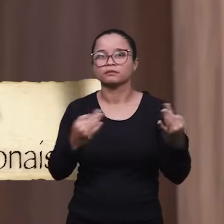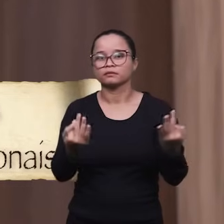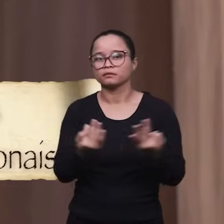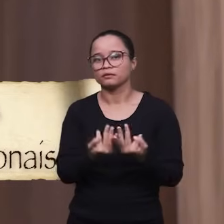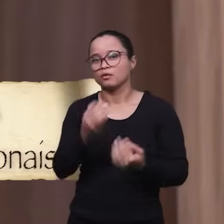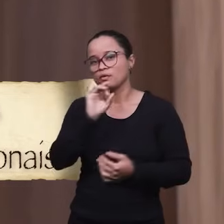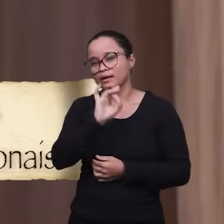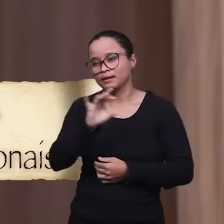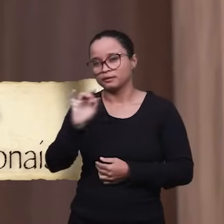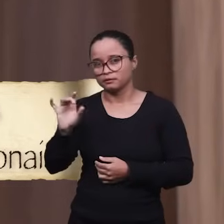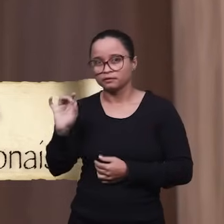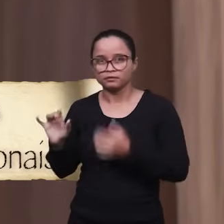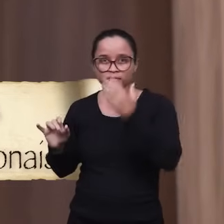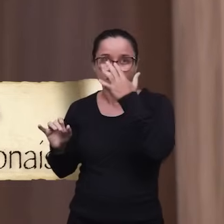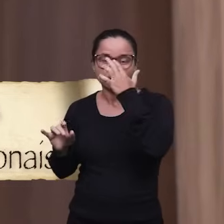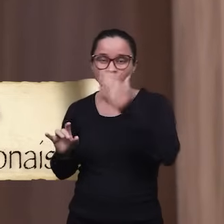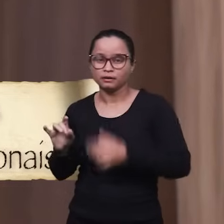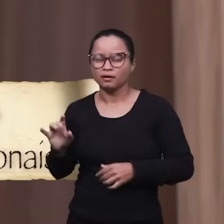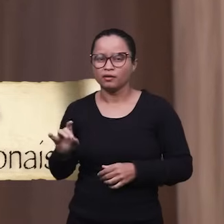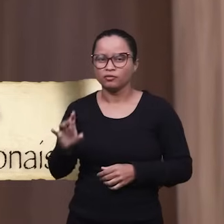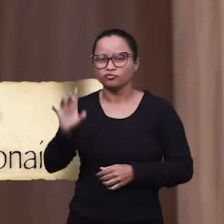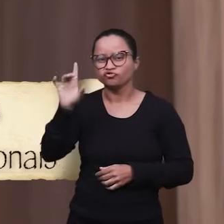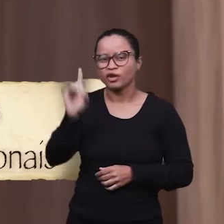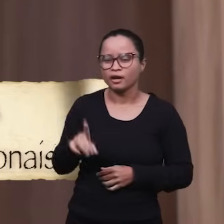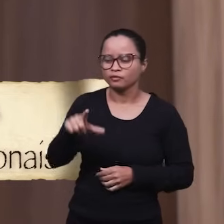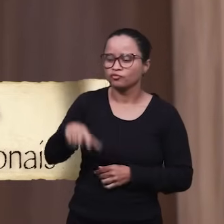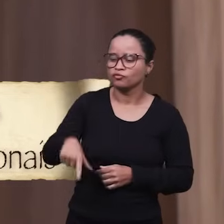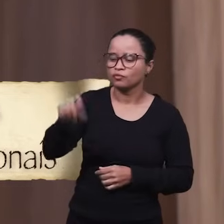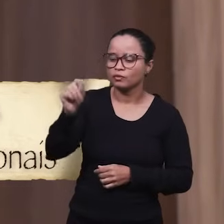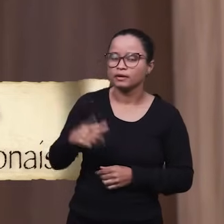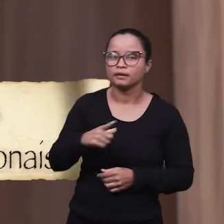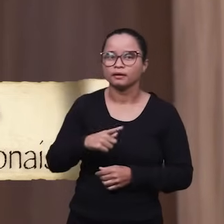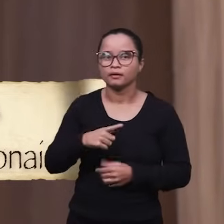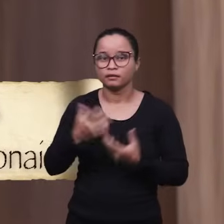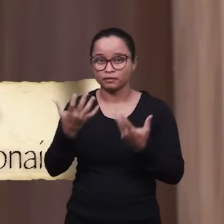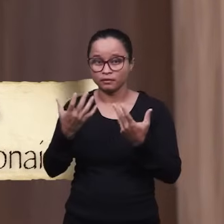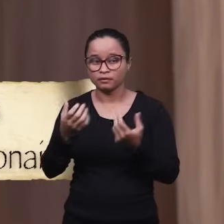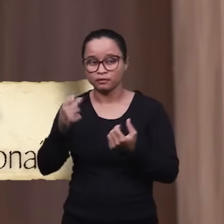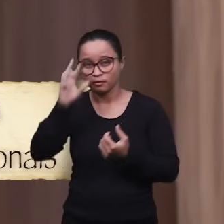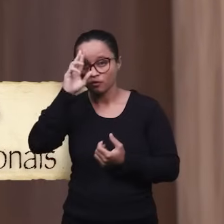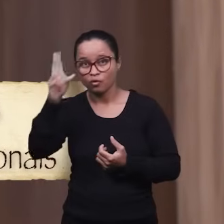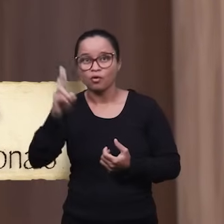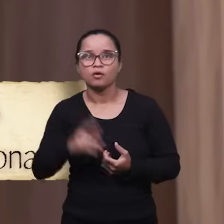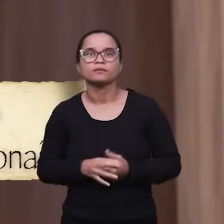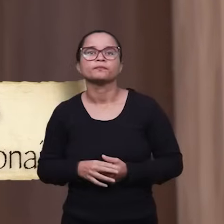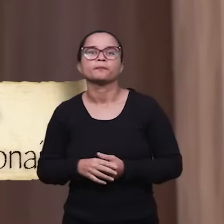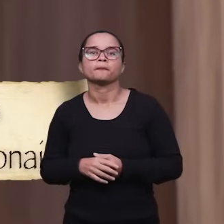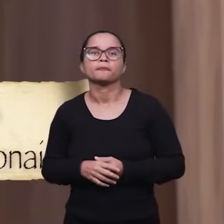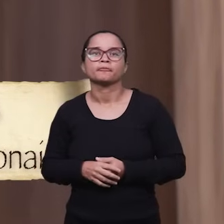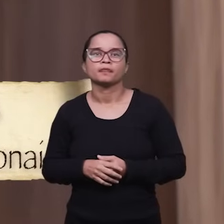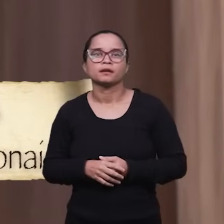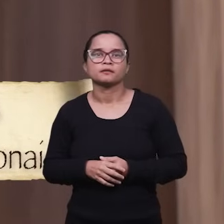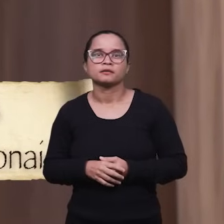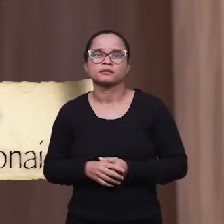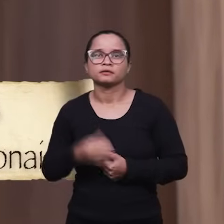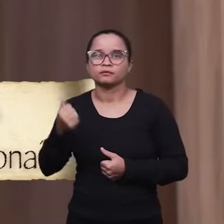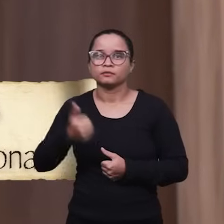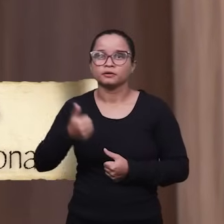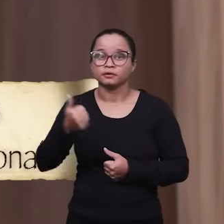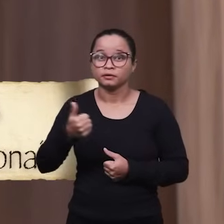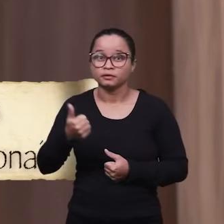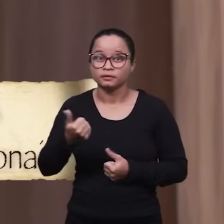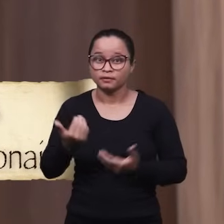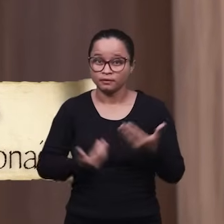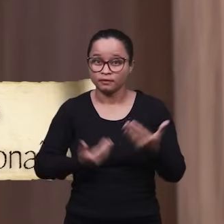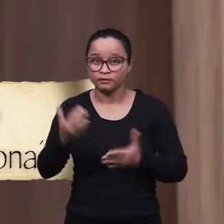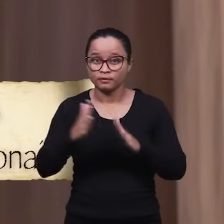exerceu ali o seu livre-arbítrio, recebeu a palavra do Senhor e, digamos assim, os primeiros membros da igreja de